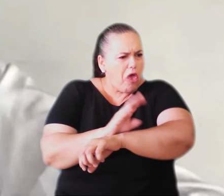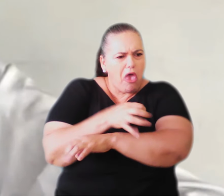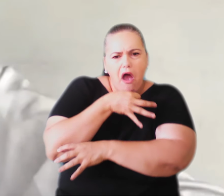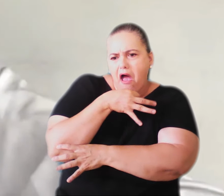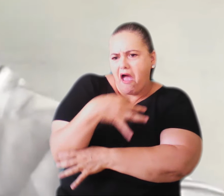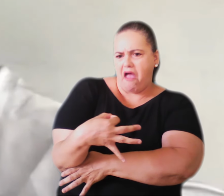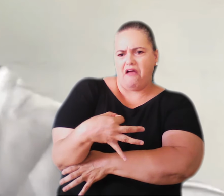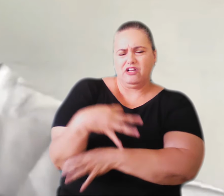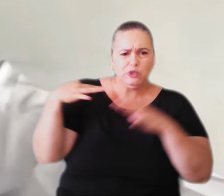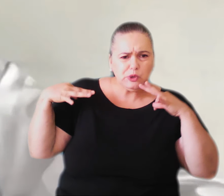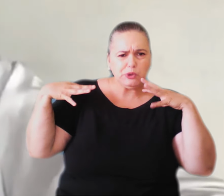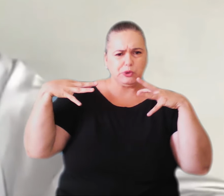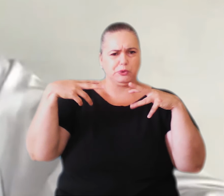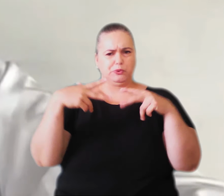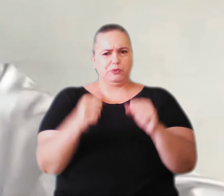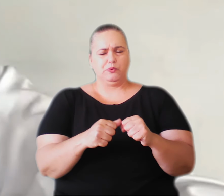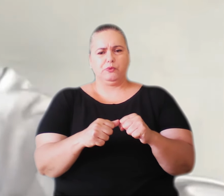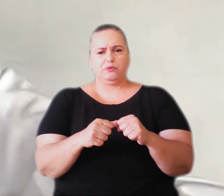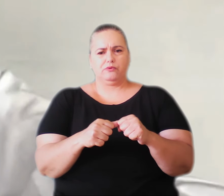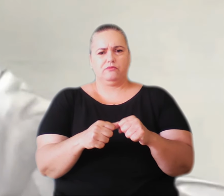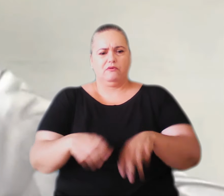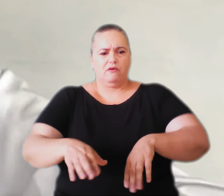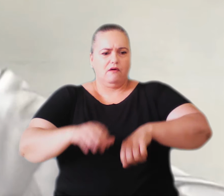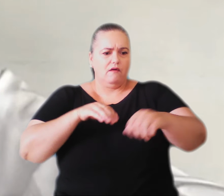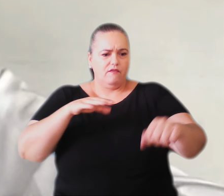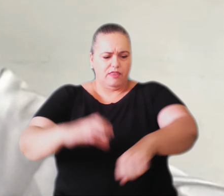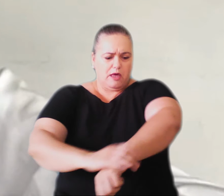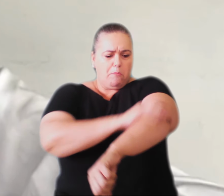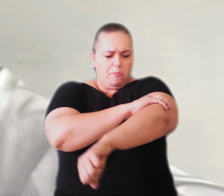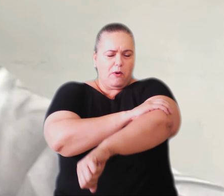xiripá branco e aí a bota preta. Então, esse aqui